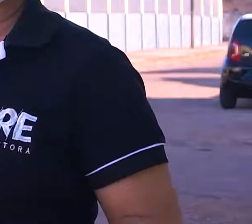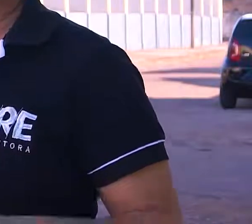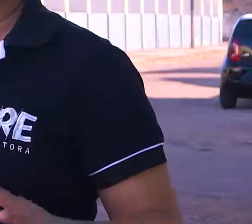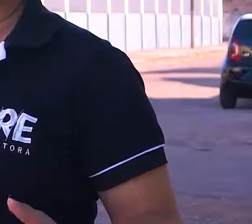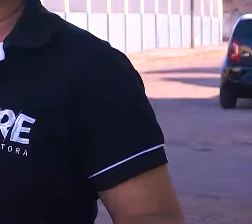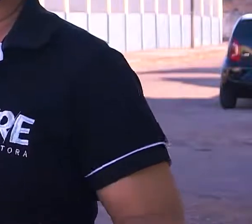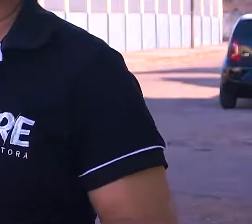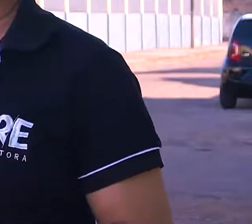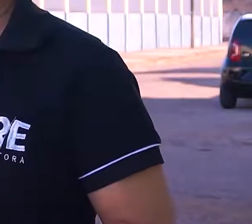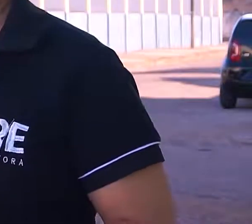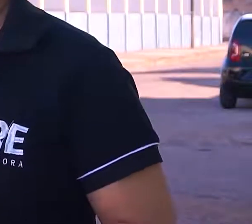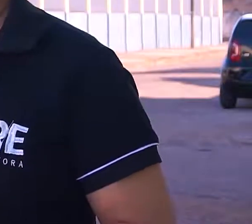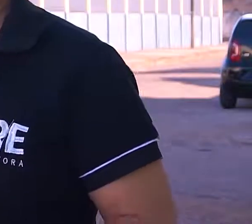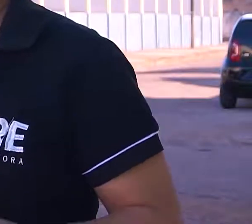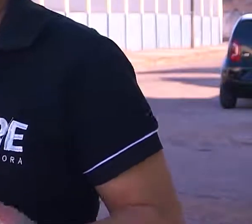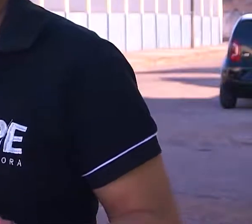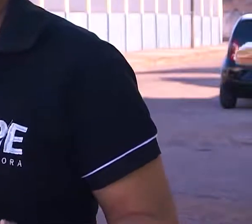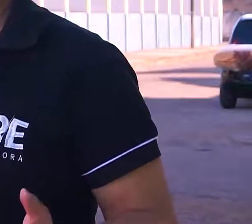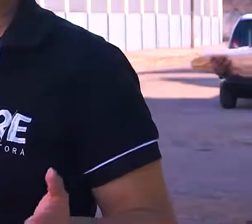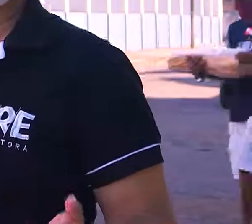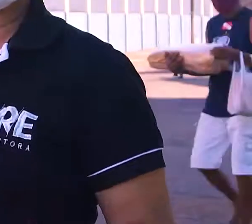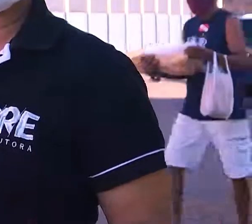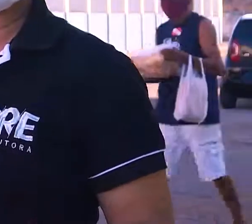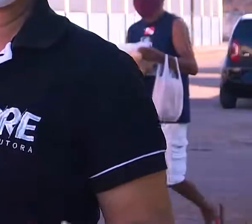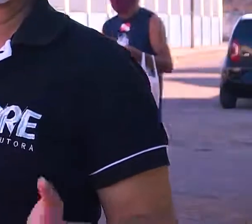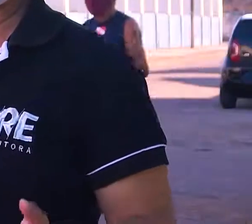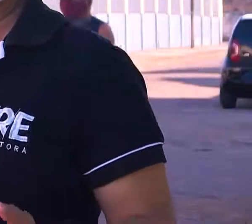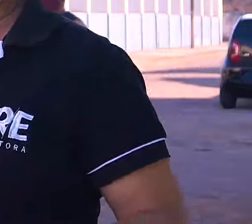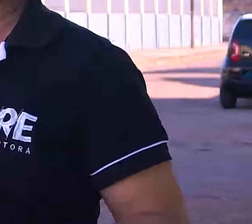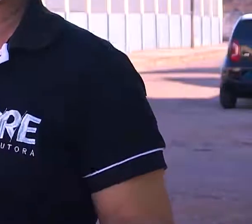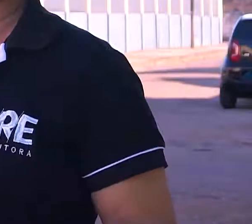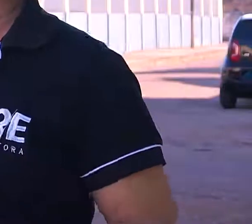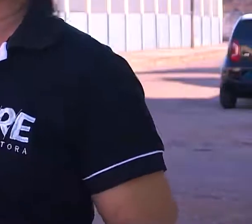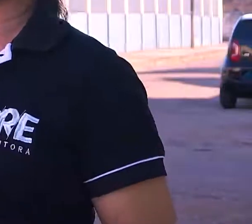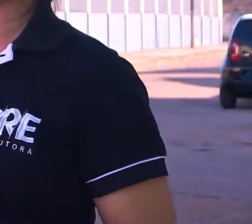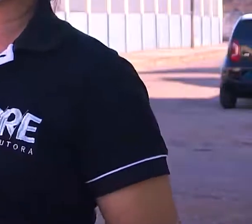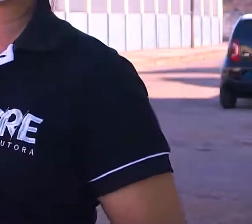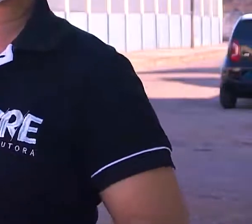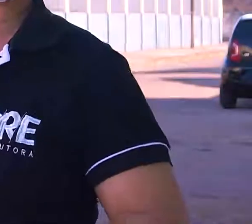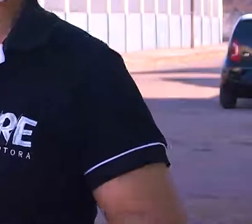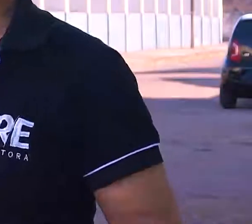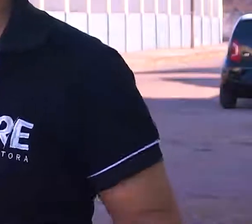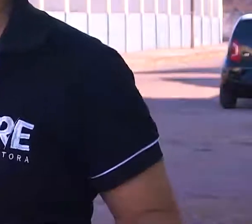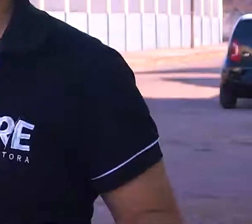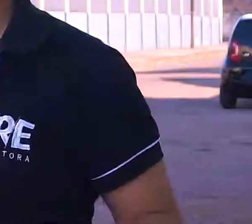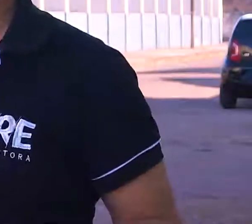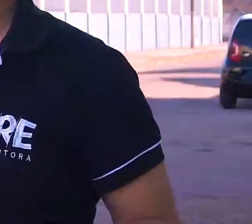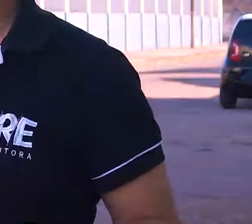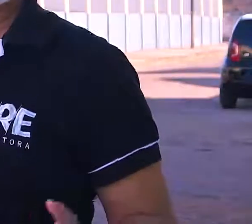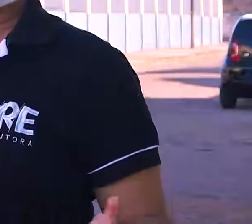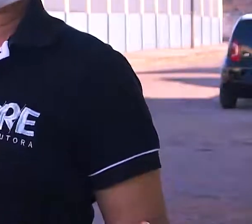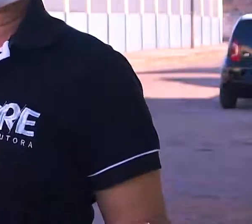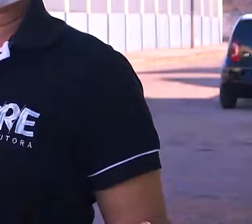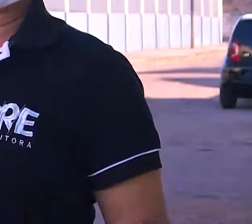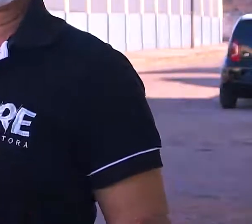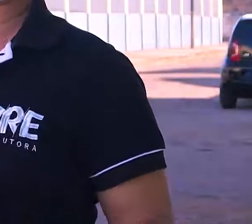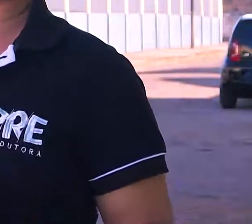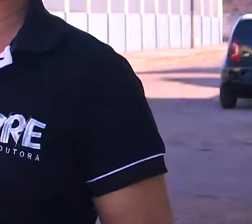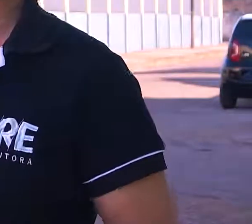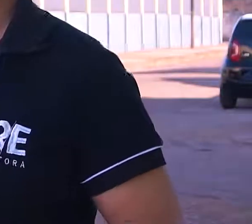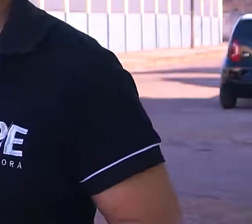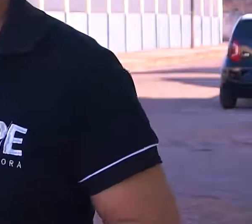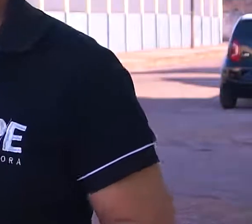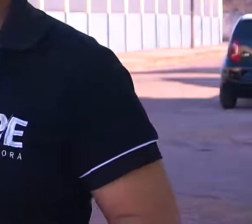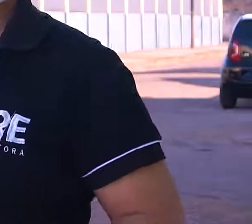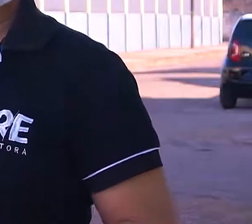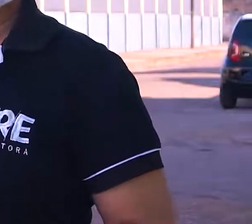médio, visto que é a principal e mais econômica forma de ingressar nas universidades de todo o país e fazer aquele